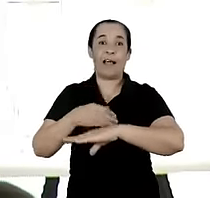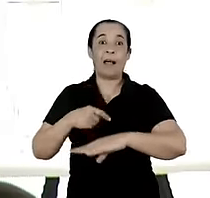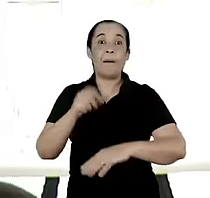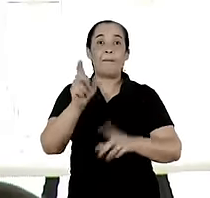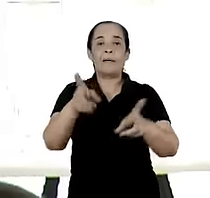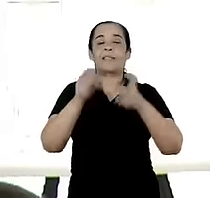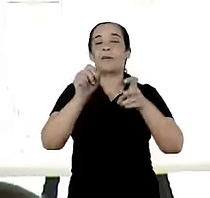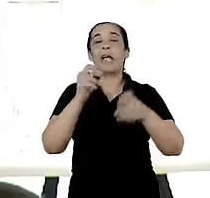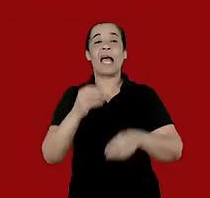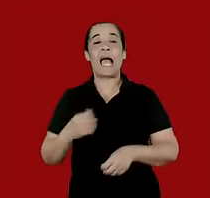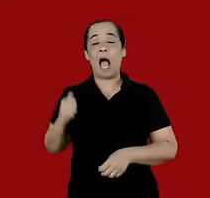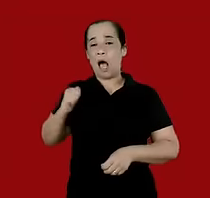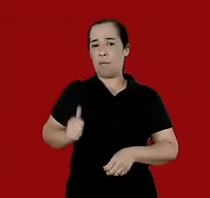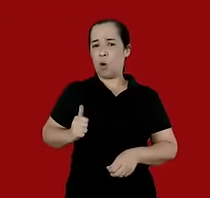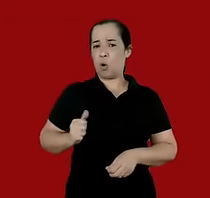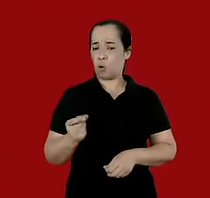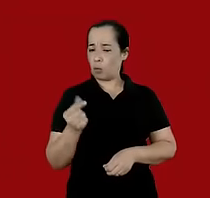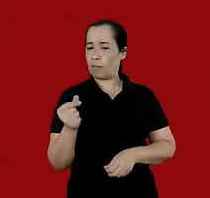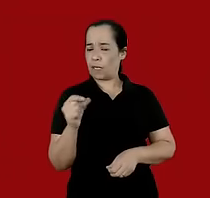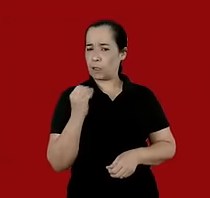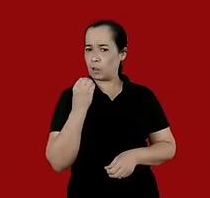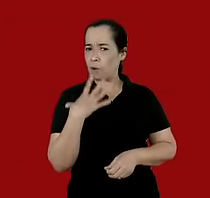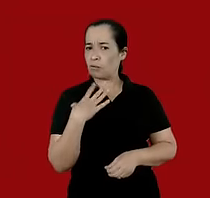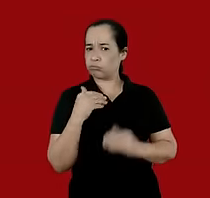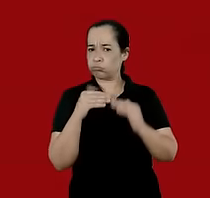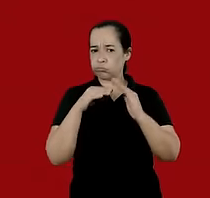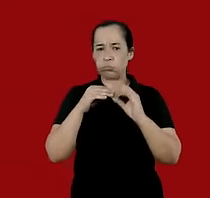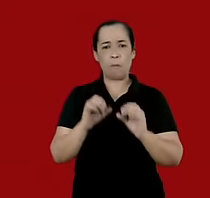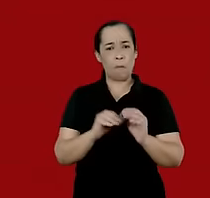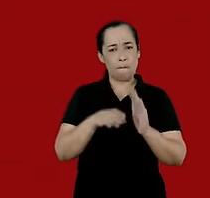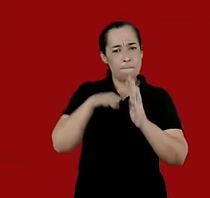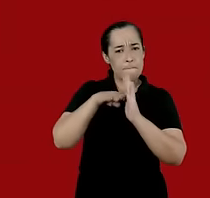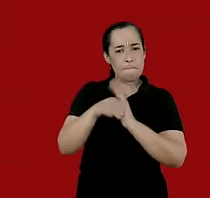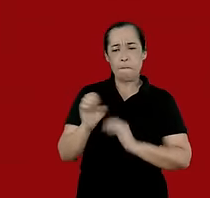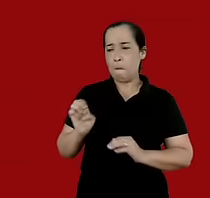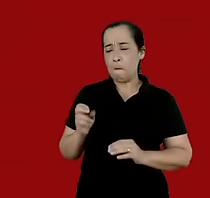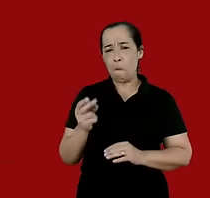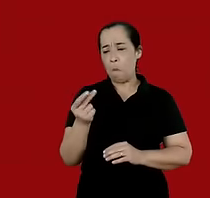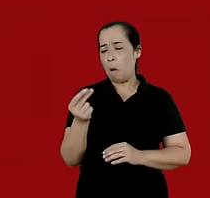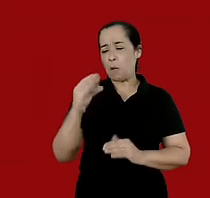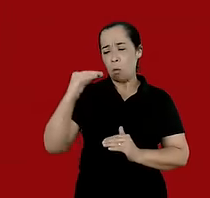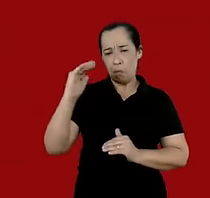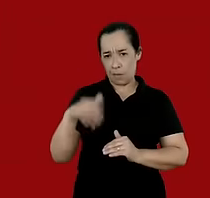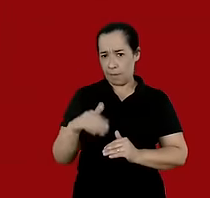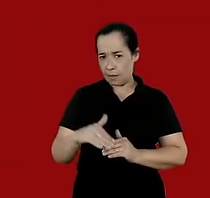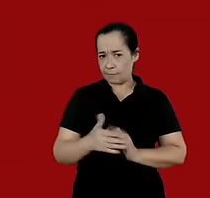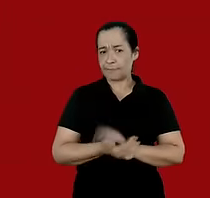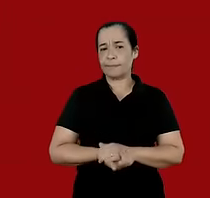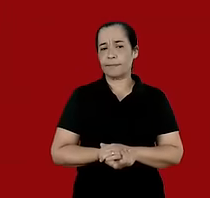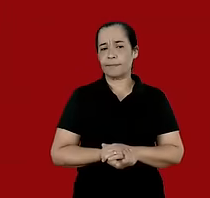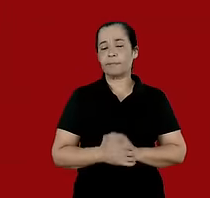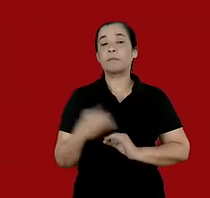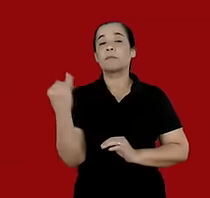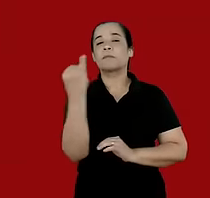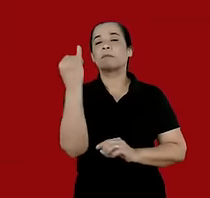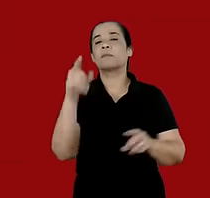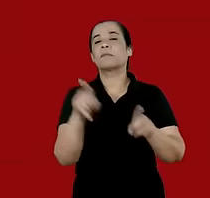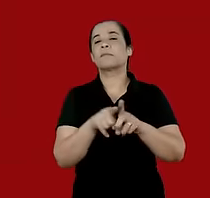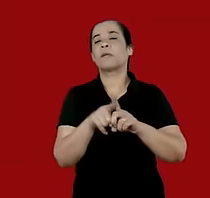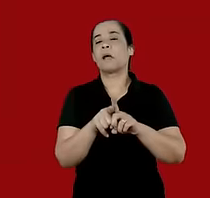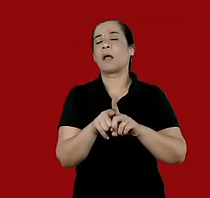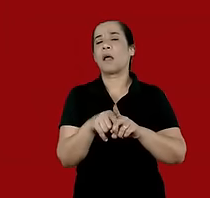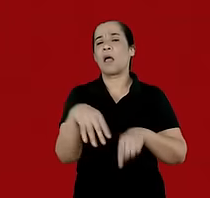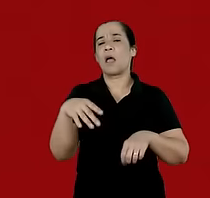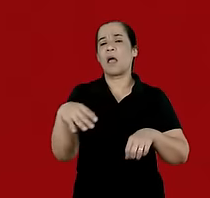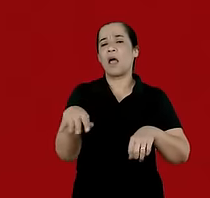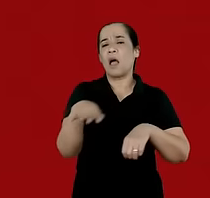isso é importante saber estamos partindo de um preço lucro barato historicamente no Brasil e uma outra coisa importante quando a gente fala de mar de segurança uma maneira que a gente também